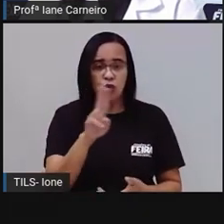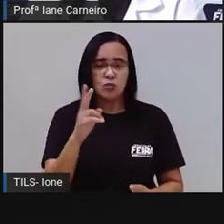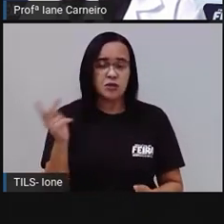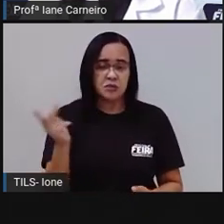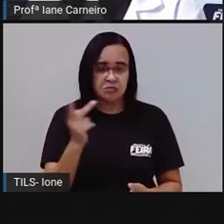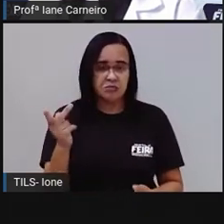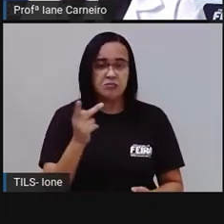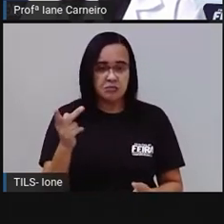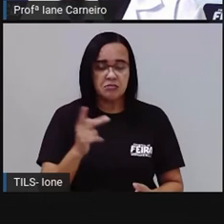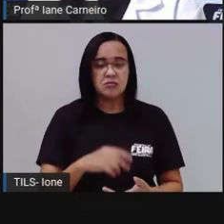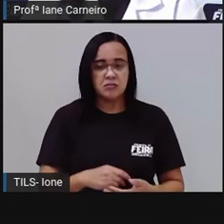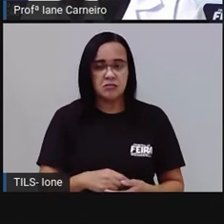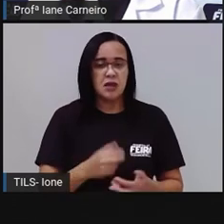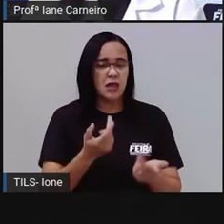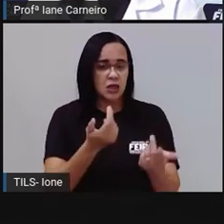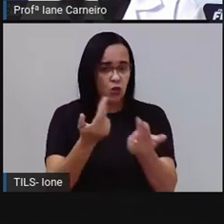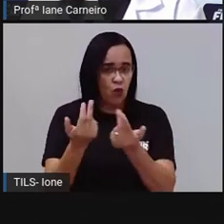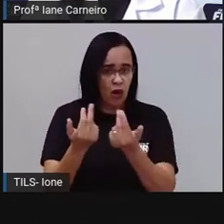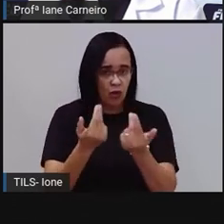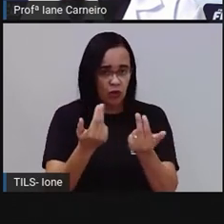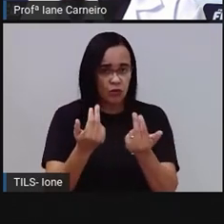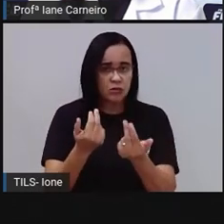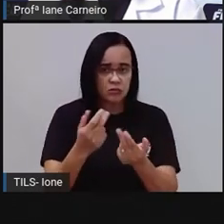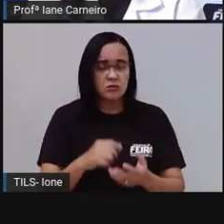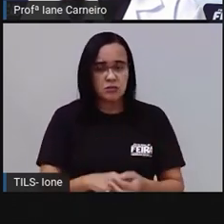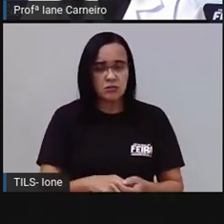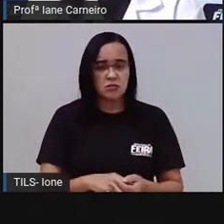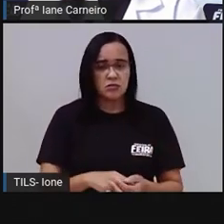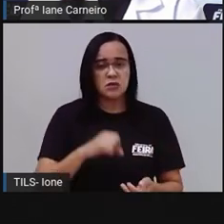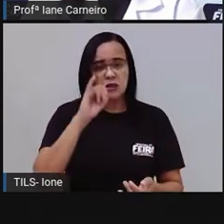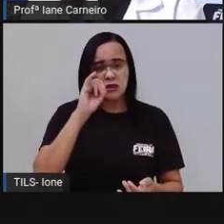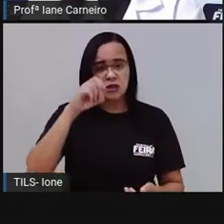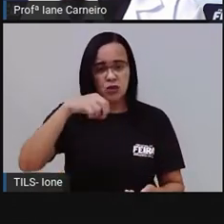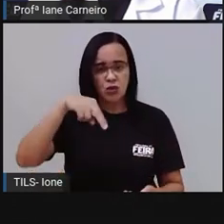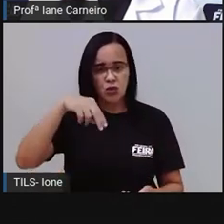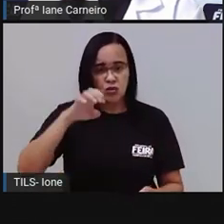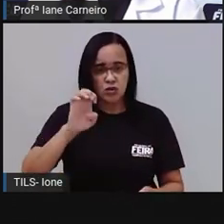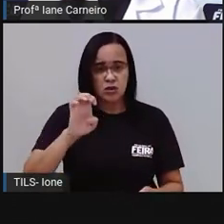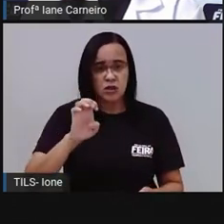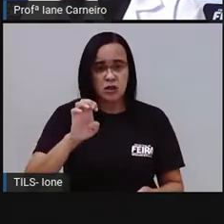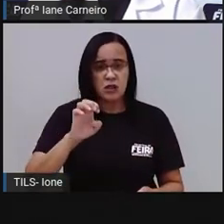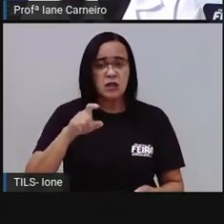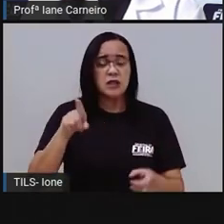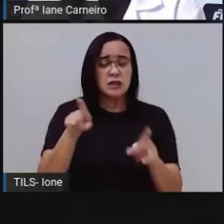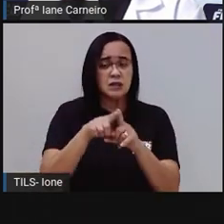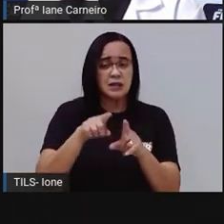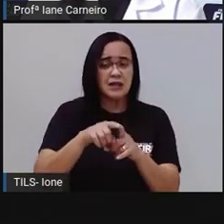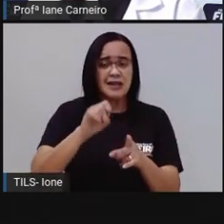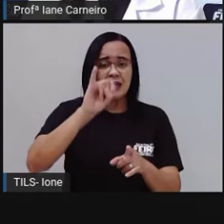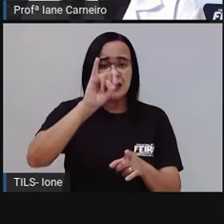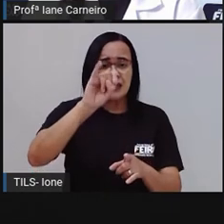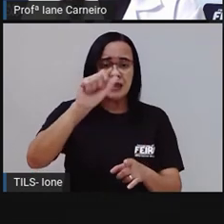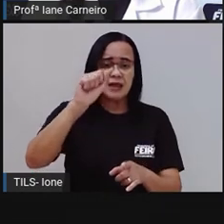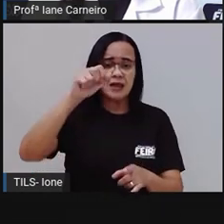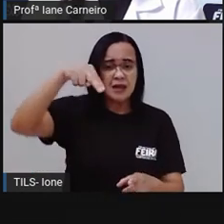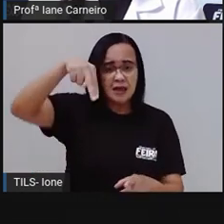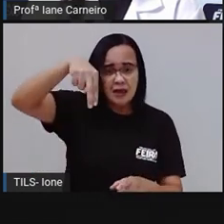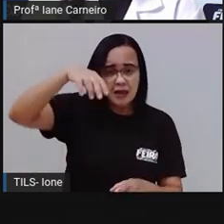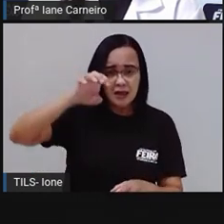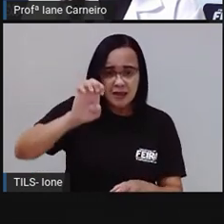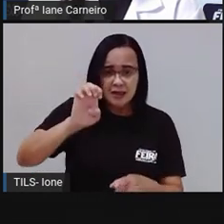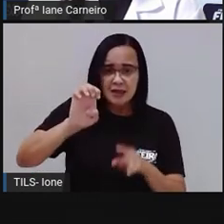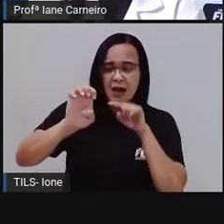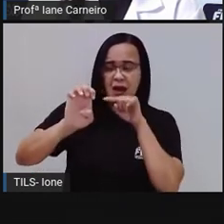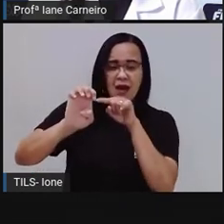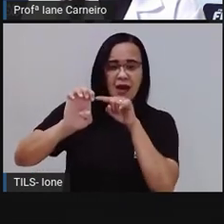só. Também ele tem o E, mas tem a sonoridade de que letra? Da letrinha. Perdão,